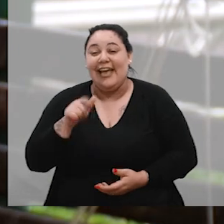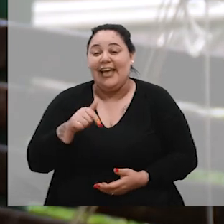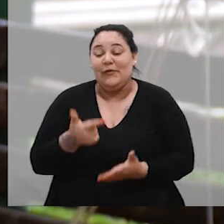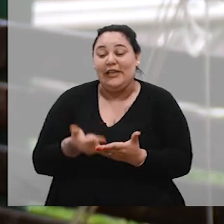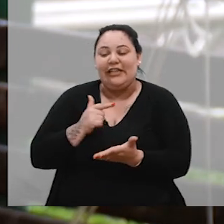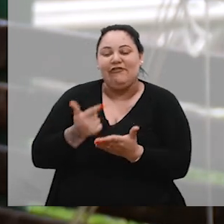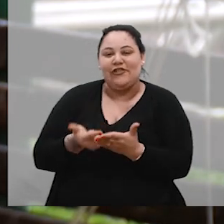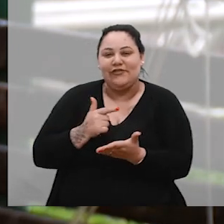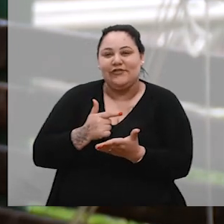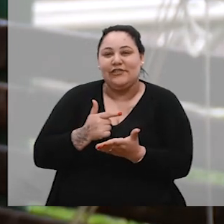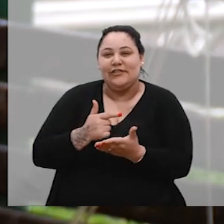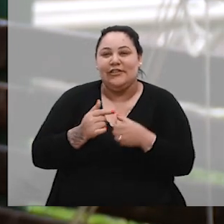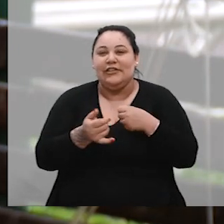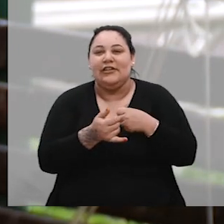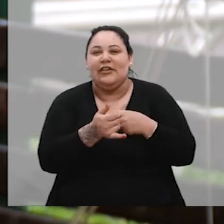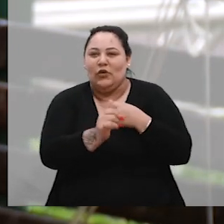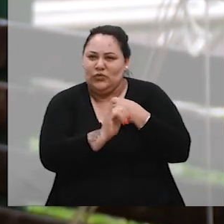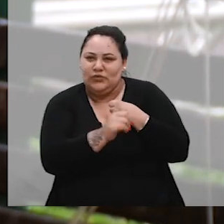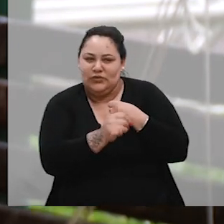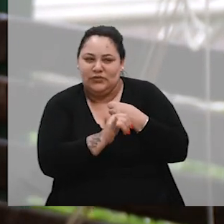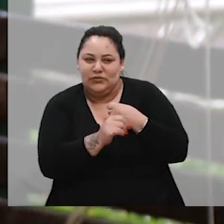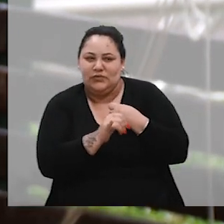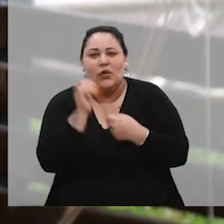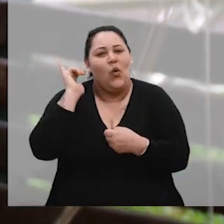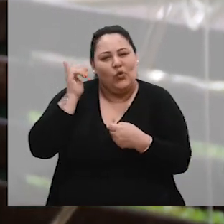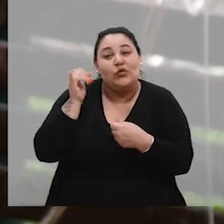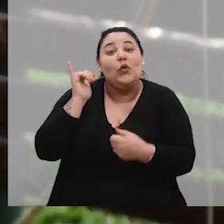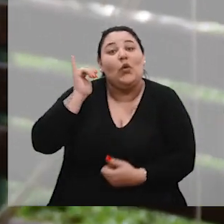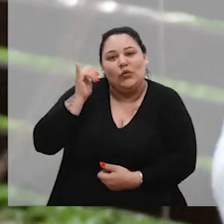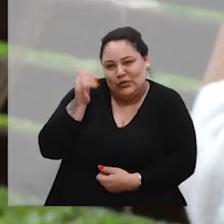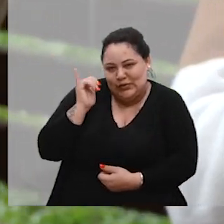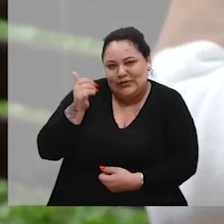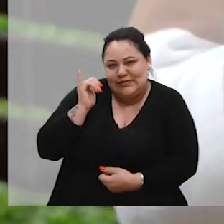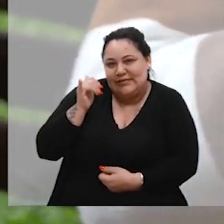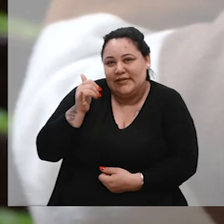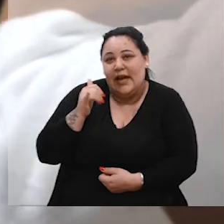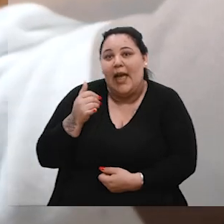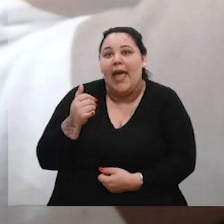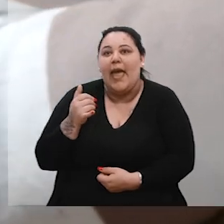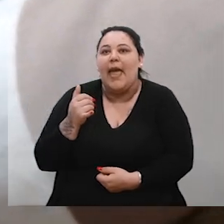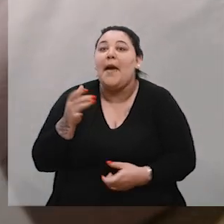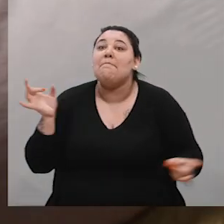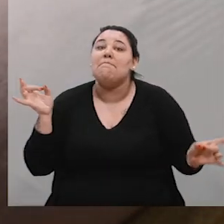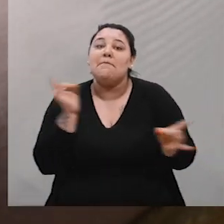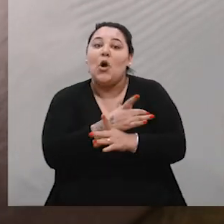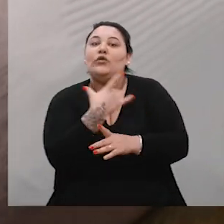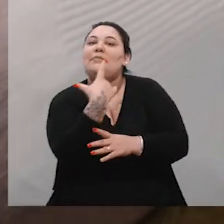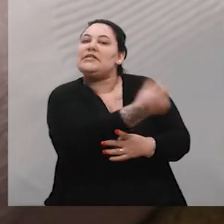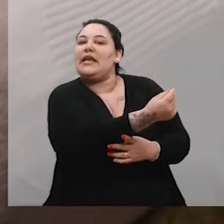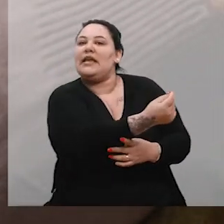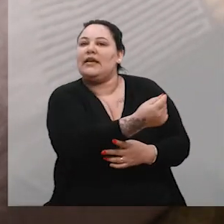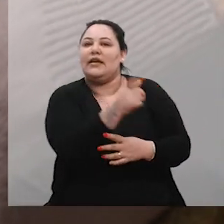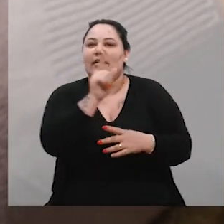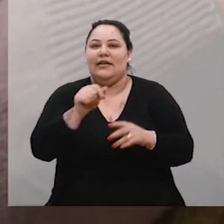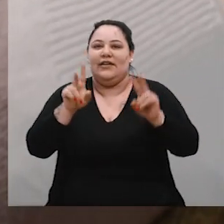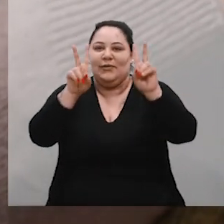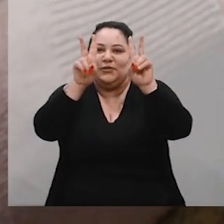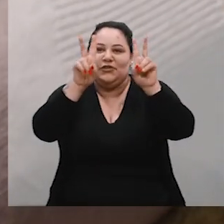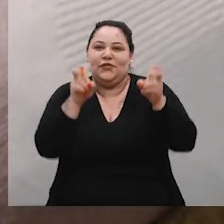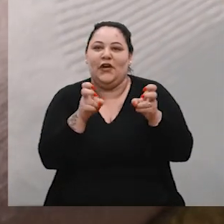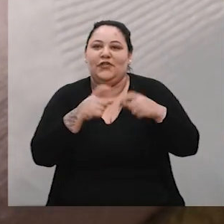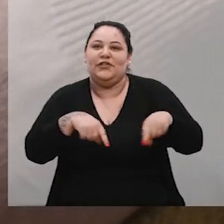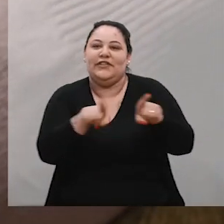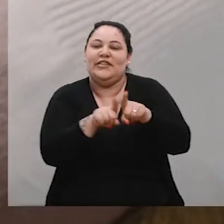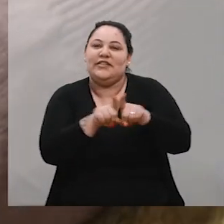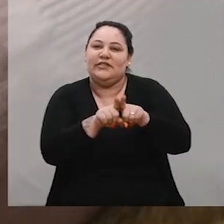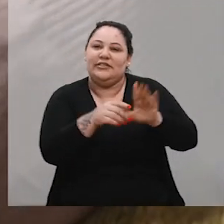de contos, ele se chama Pronta para Sair. Isso surpreende muito as pessoas, né? Porque é um título bem fora do